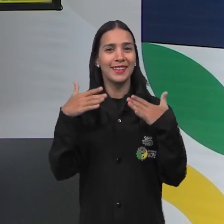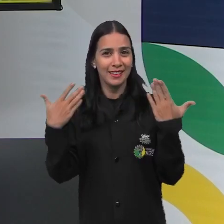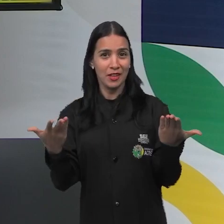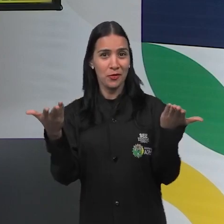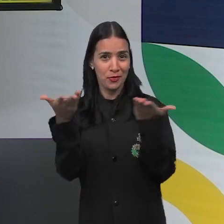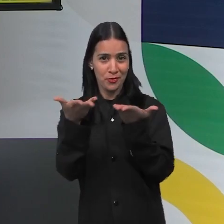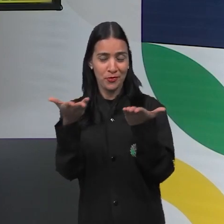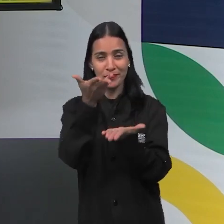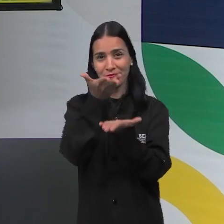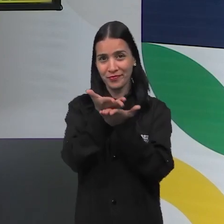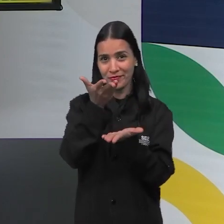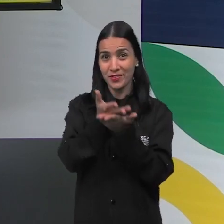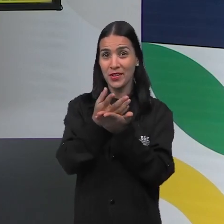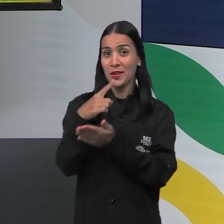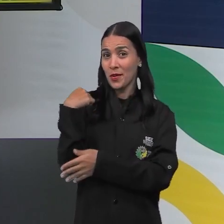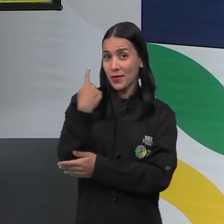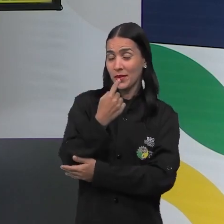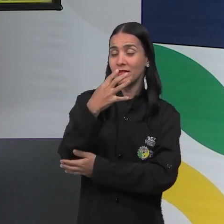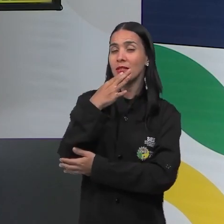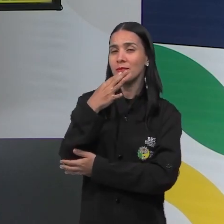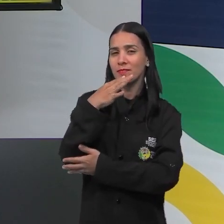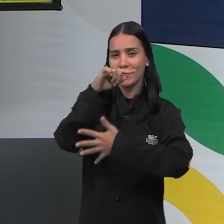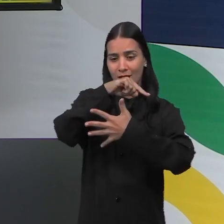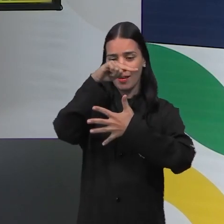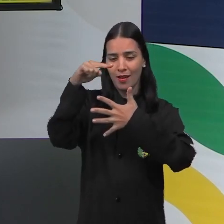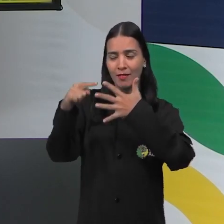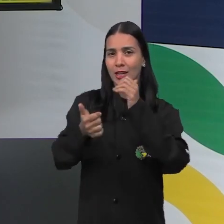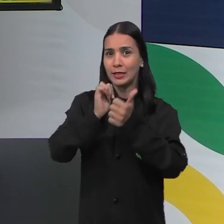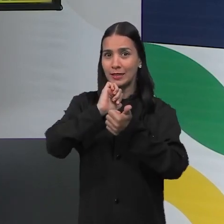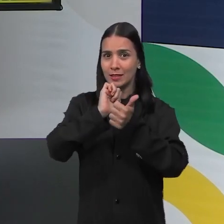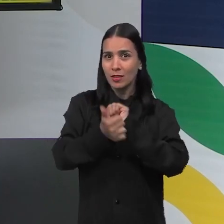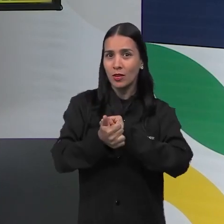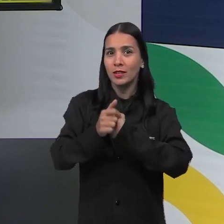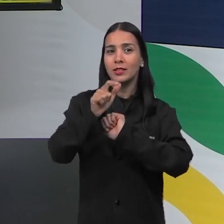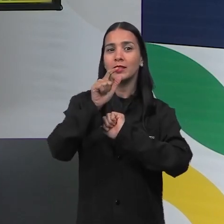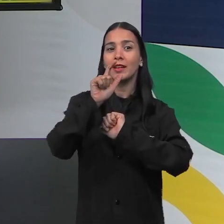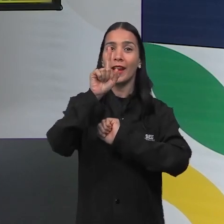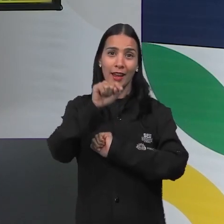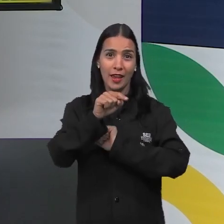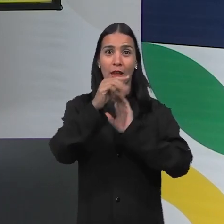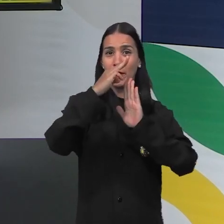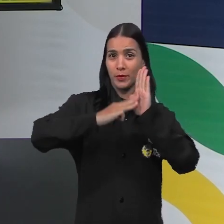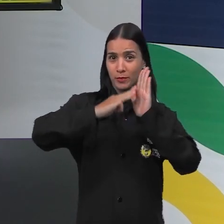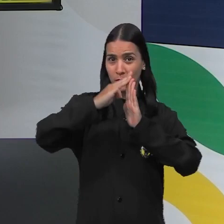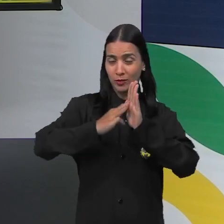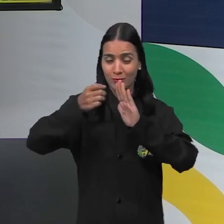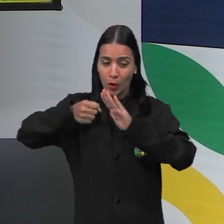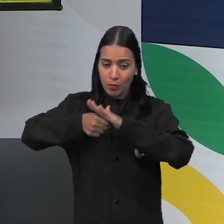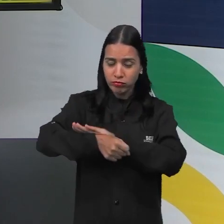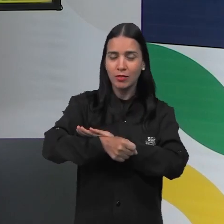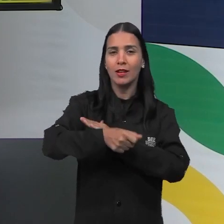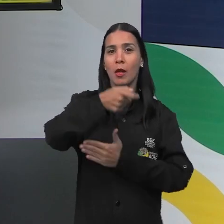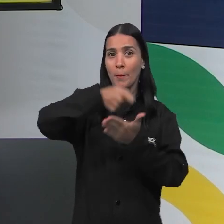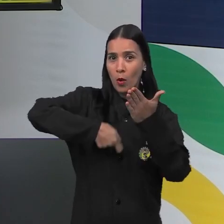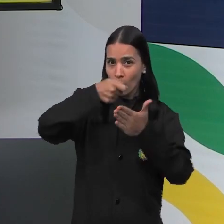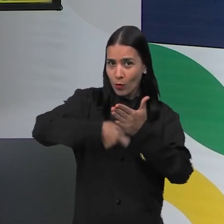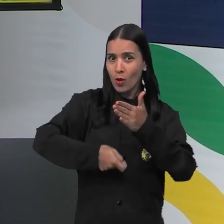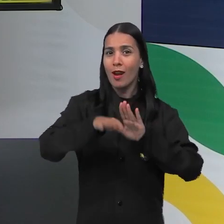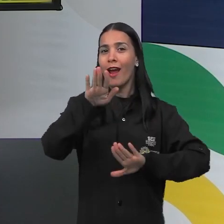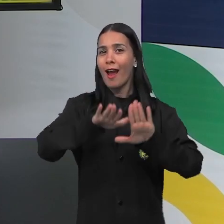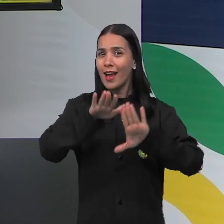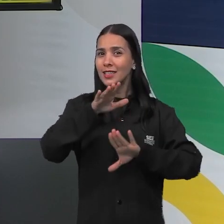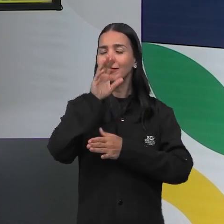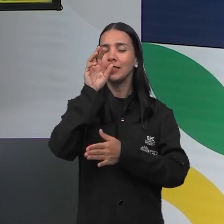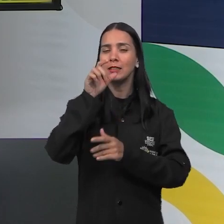conhecer um pouquinho sobre os esportes de invasão, que seriam modalidades de grande porte coletivas, são